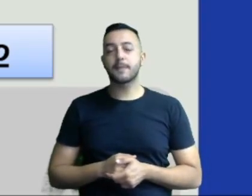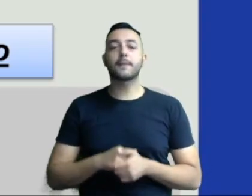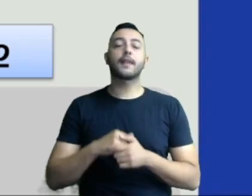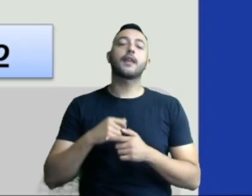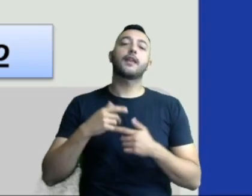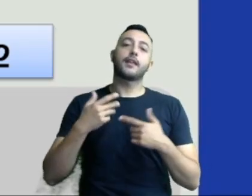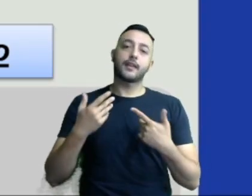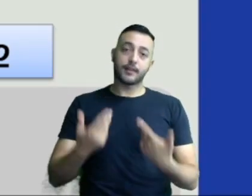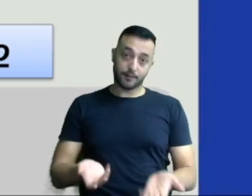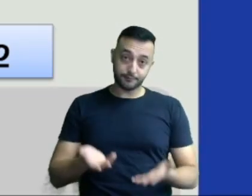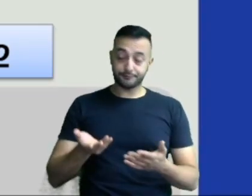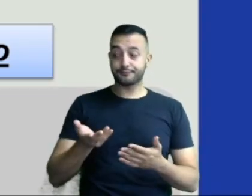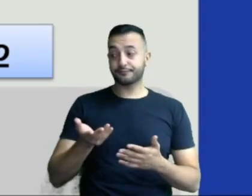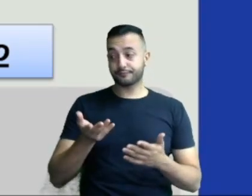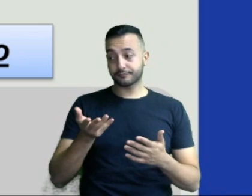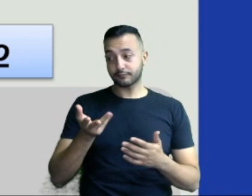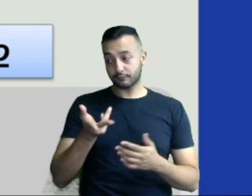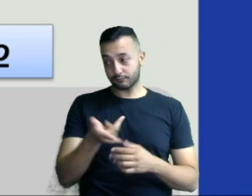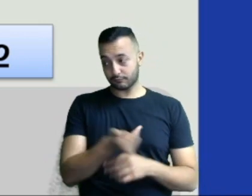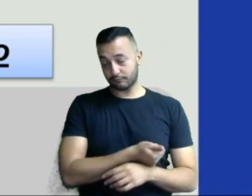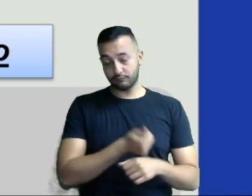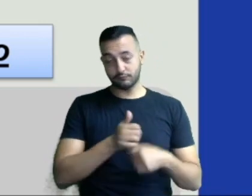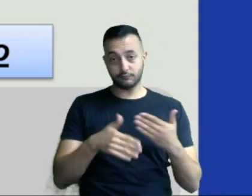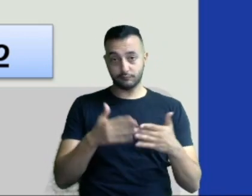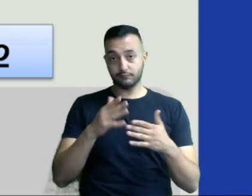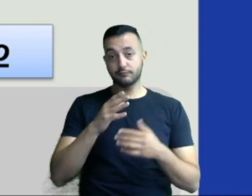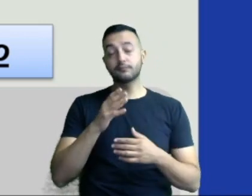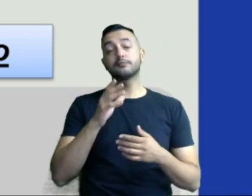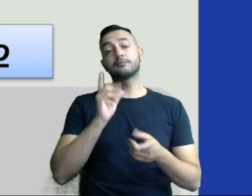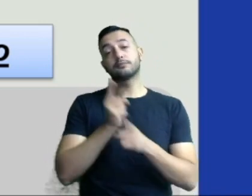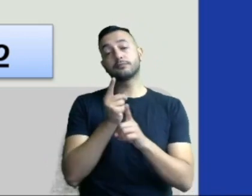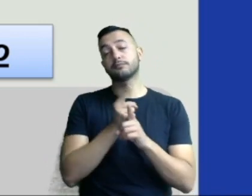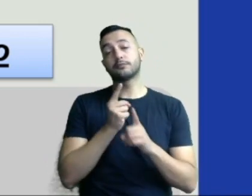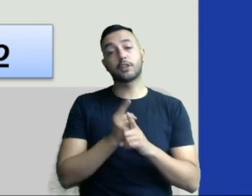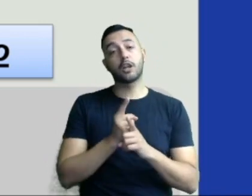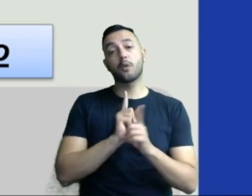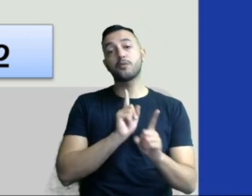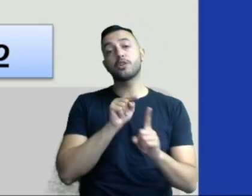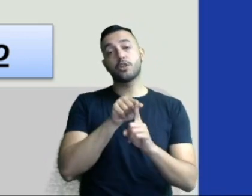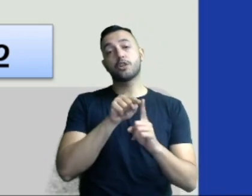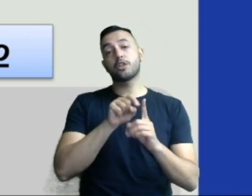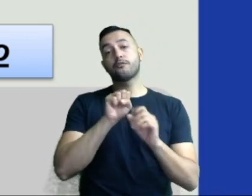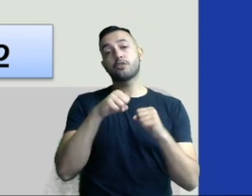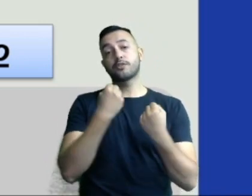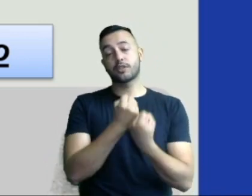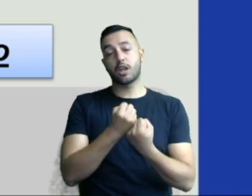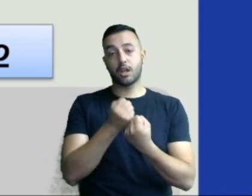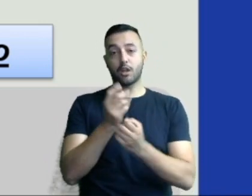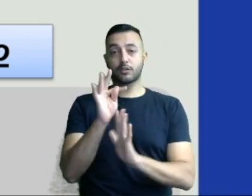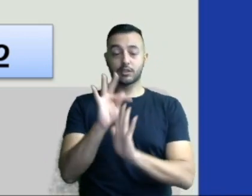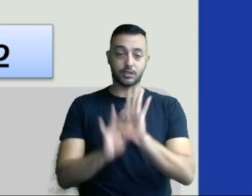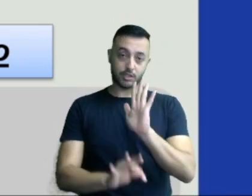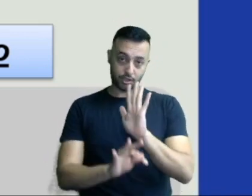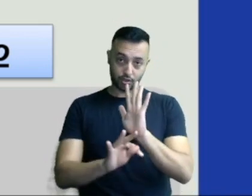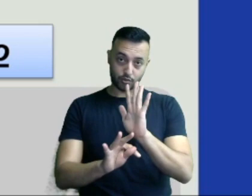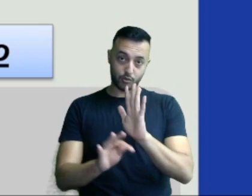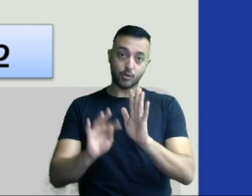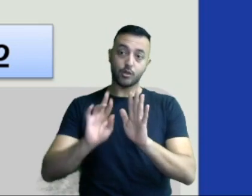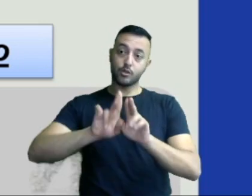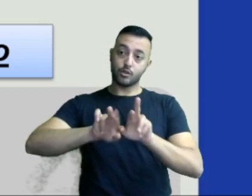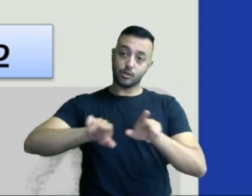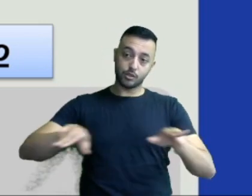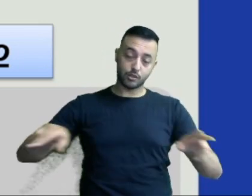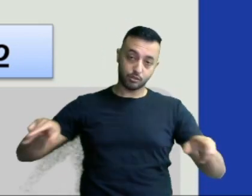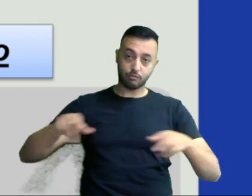As habilidades que serão desenvolvidas é identificar a função social de textos que circulam no cotidiano